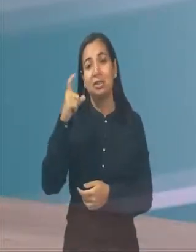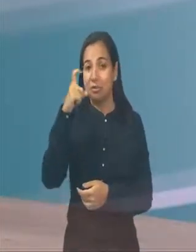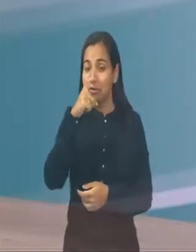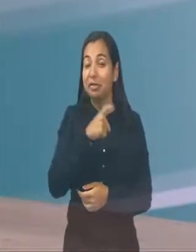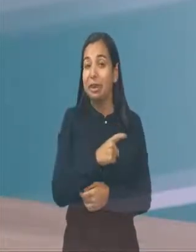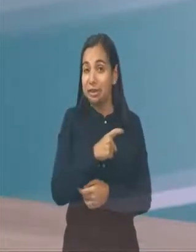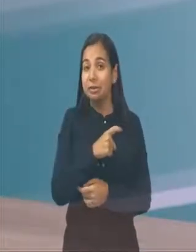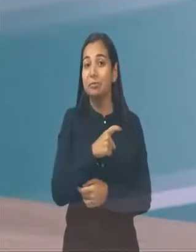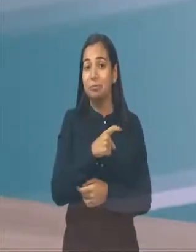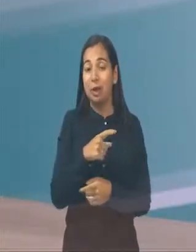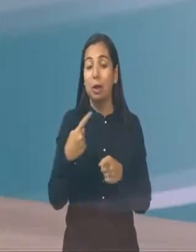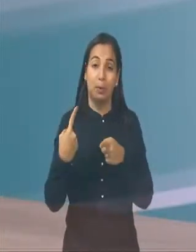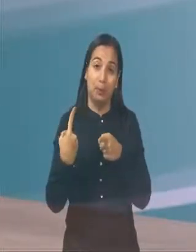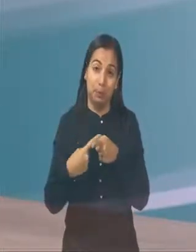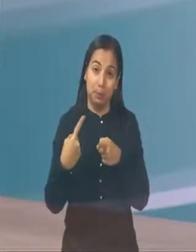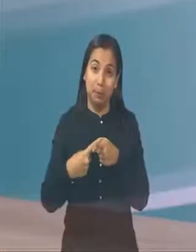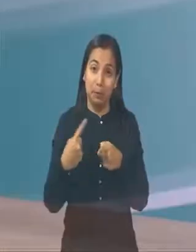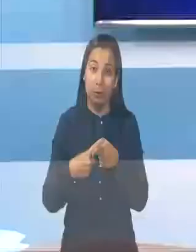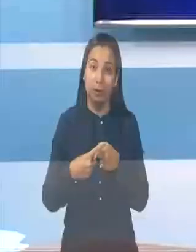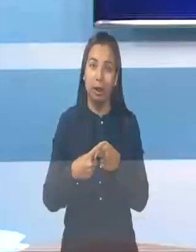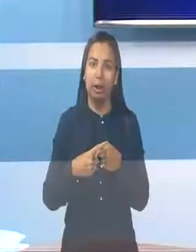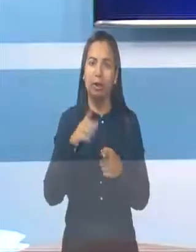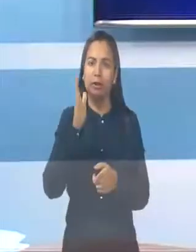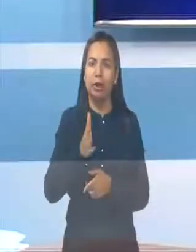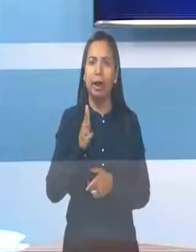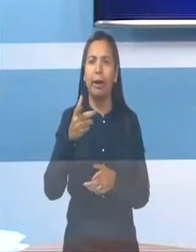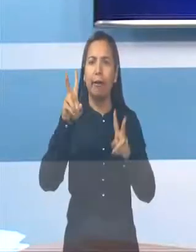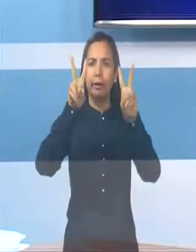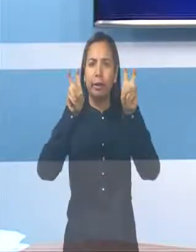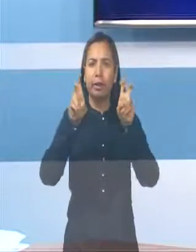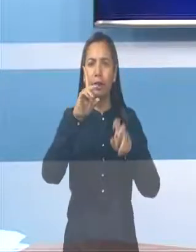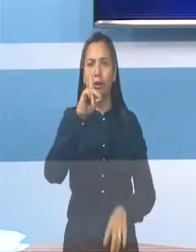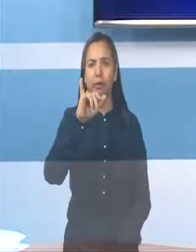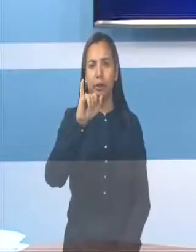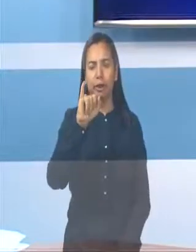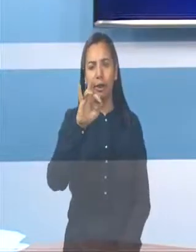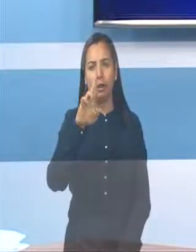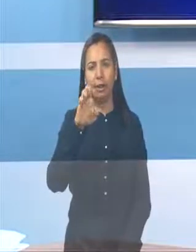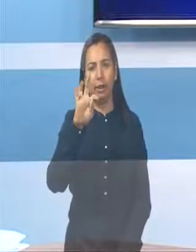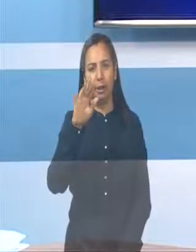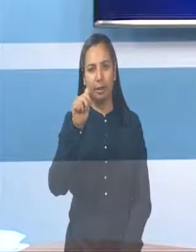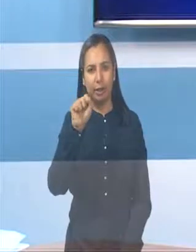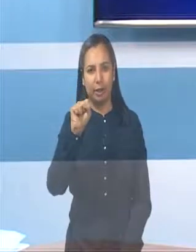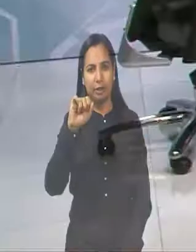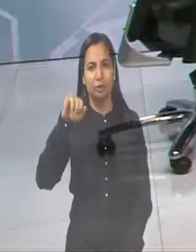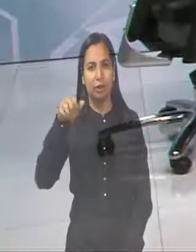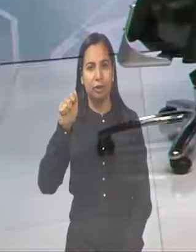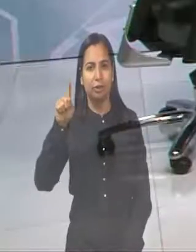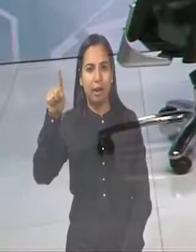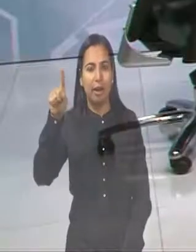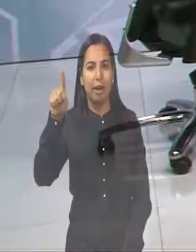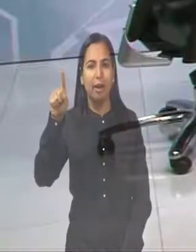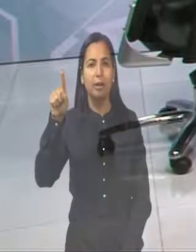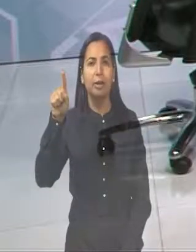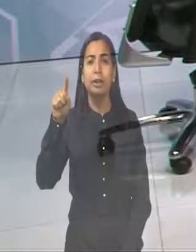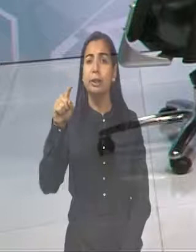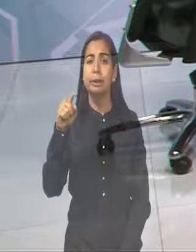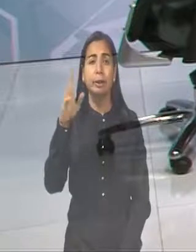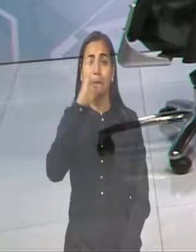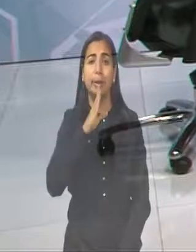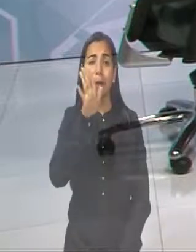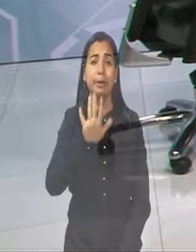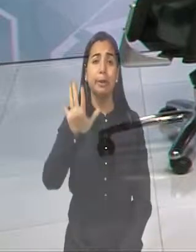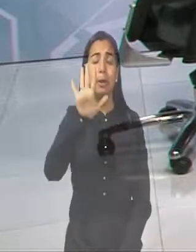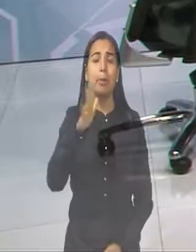nós estivemos nas diretas já, o Brasil perdeu no Nordeste. Todos